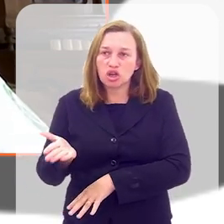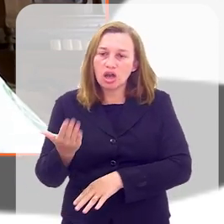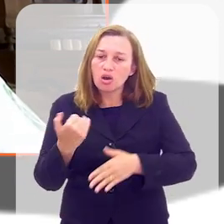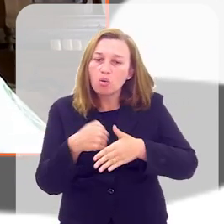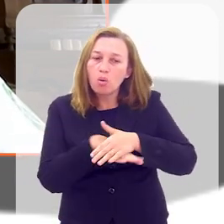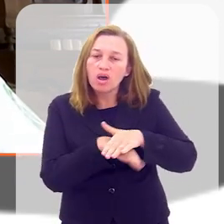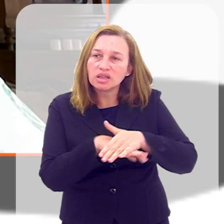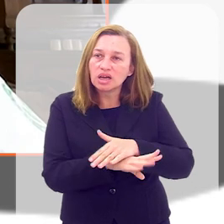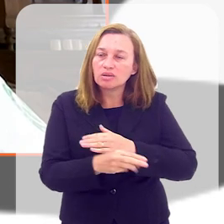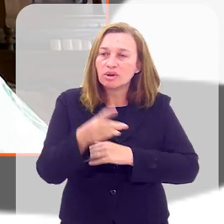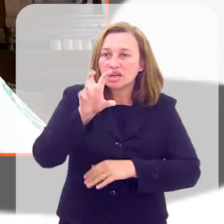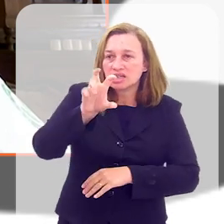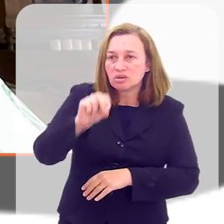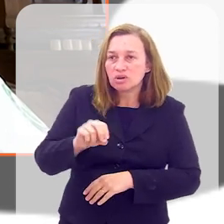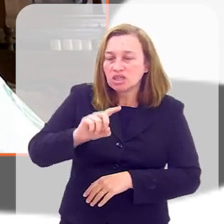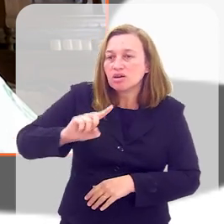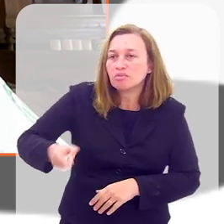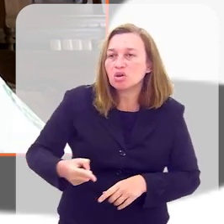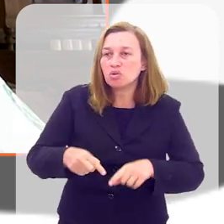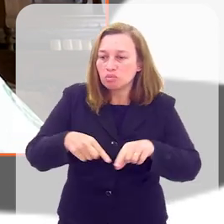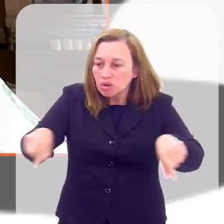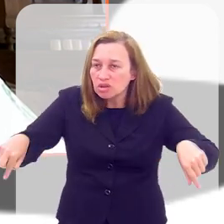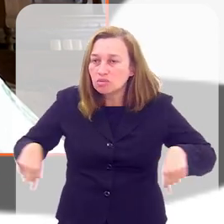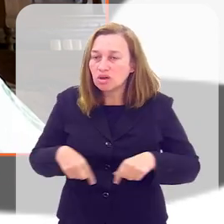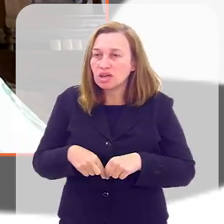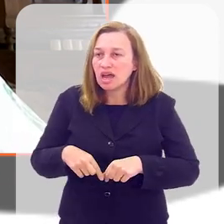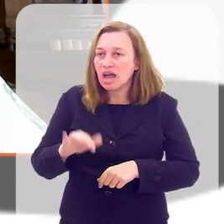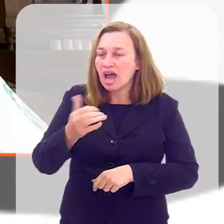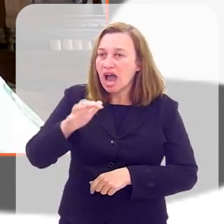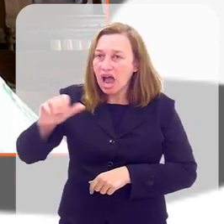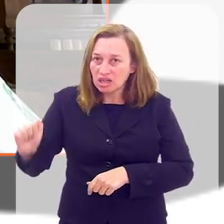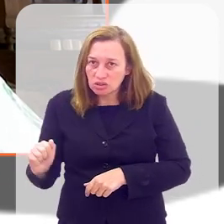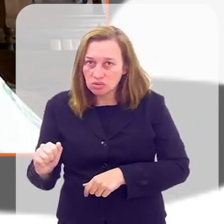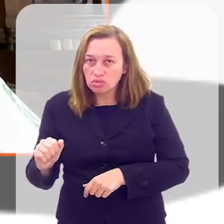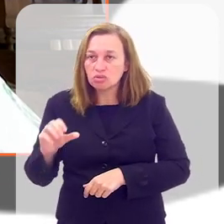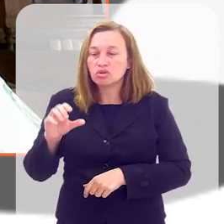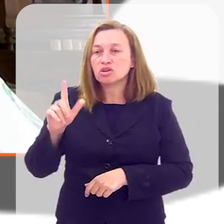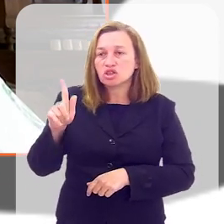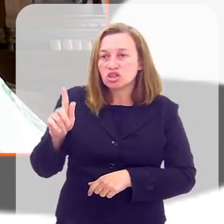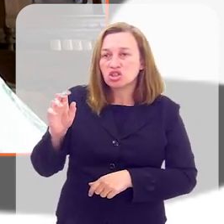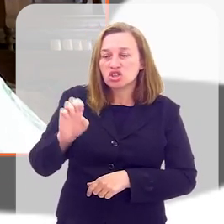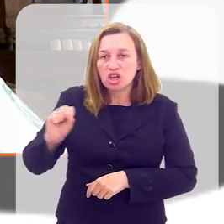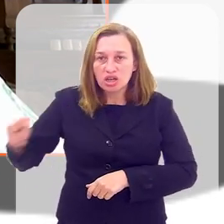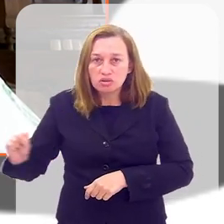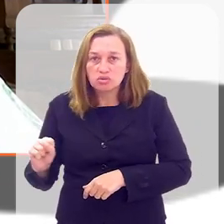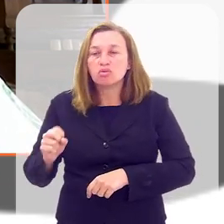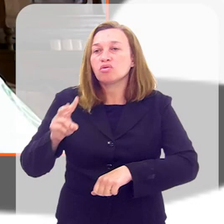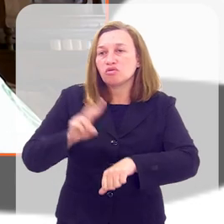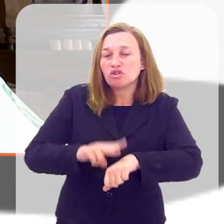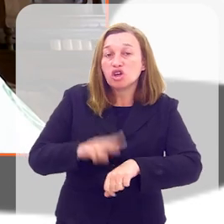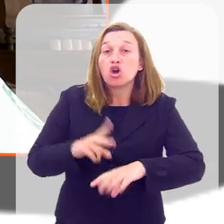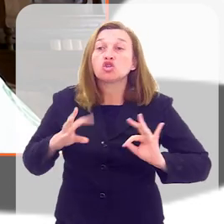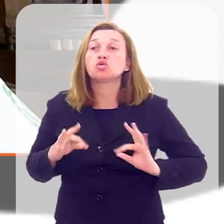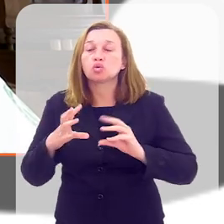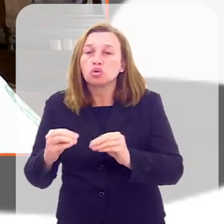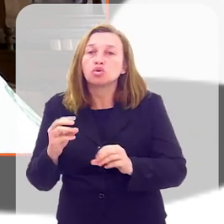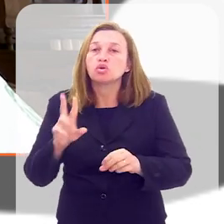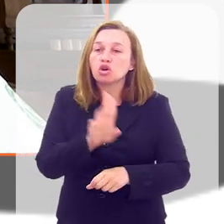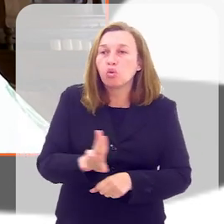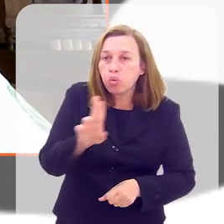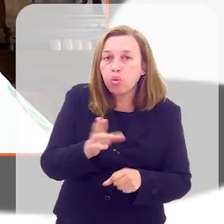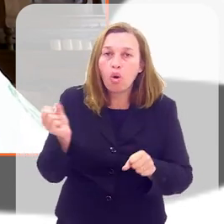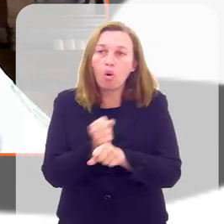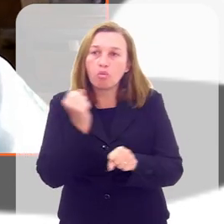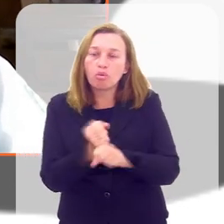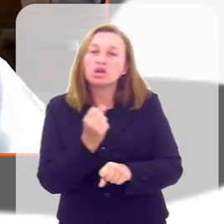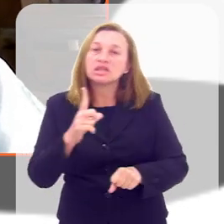um estoque estratégico para 50 mil metros quadrados de Aço gesso acartonado de vidro todo esse material que